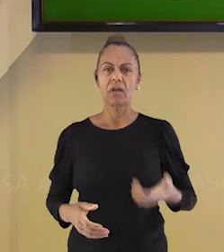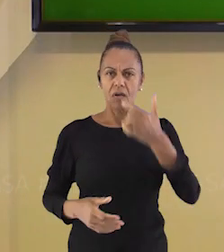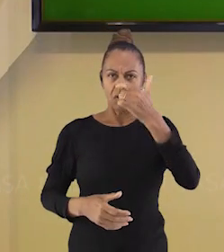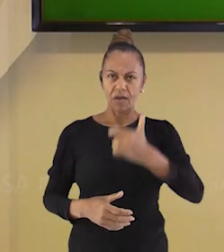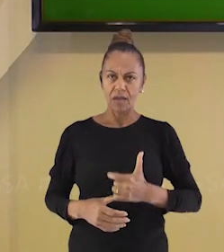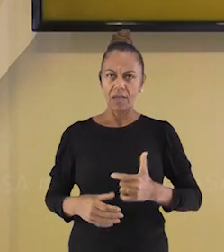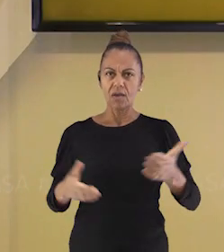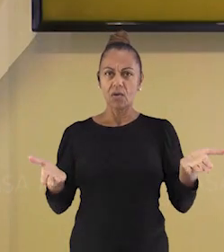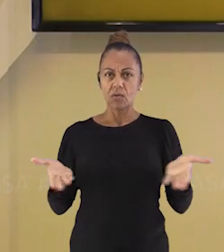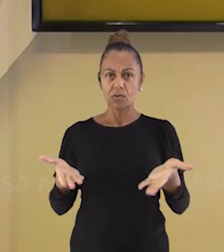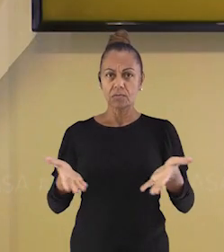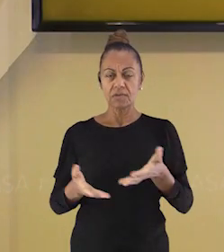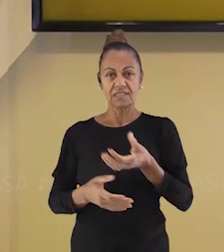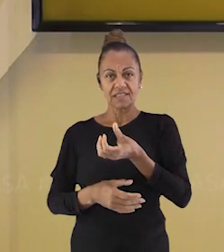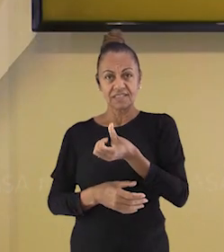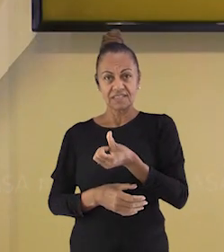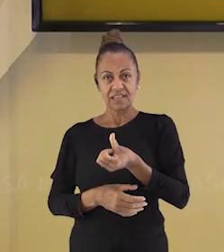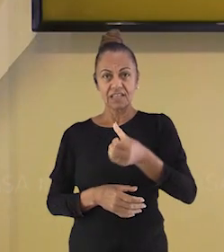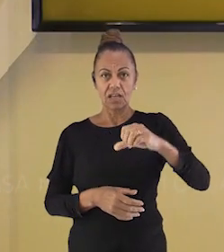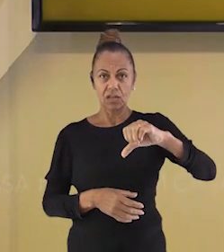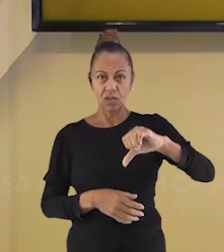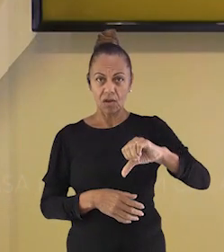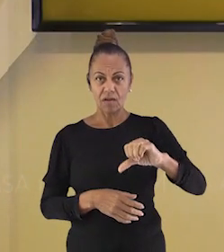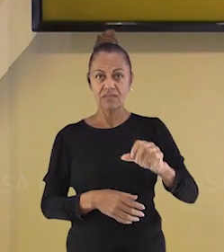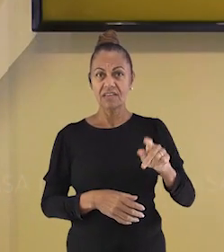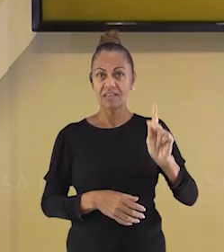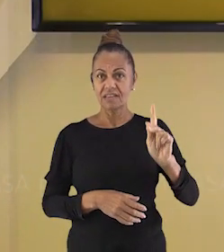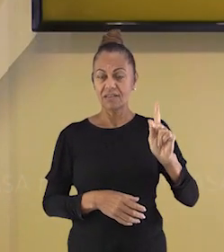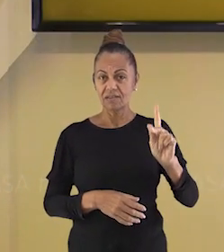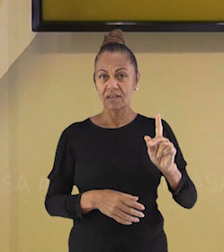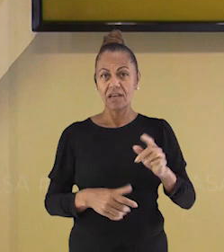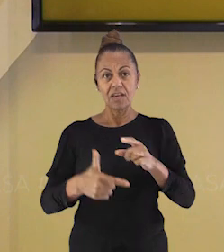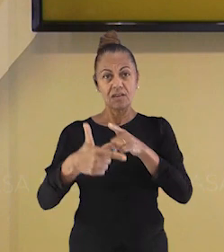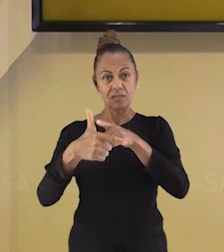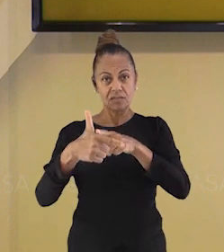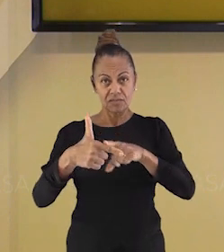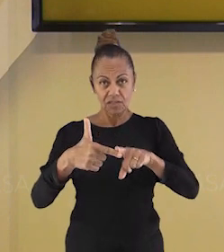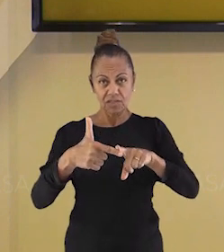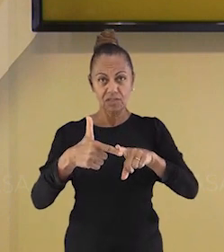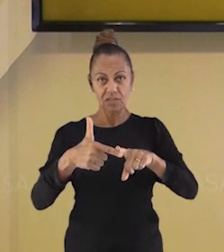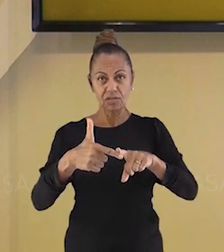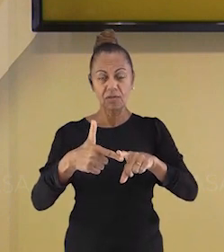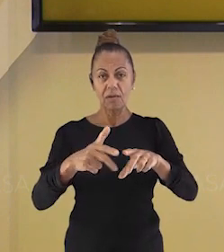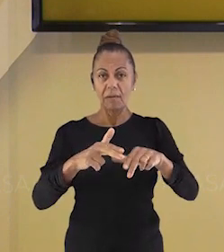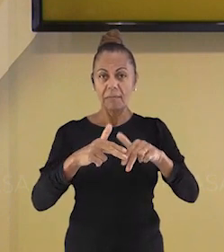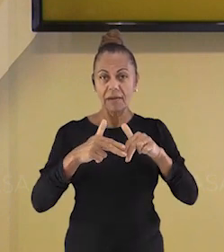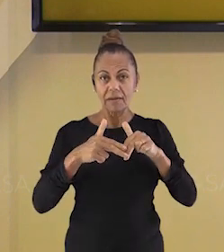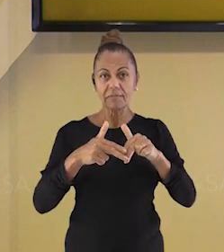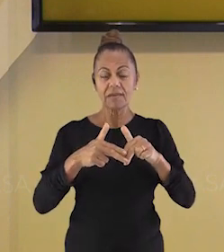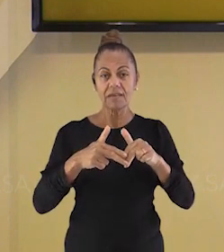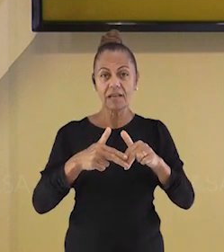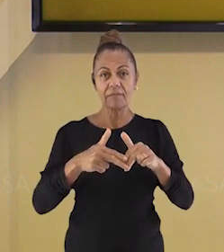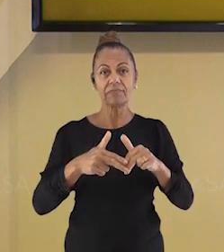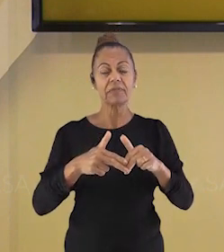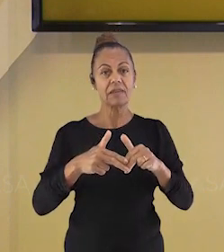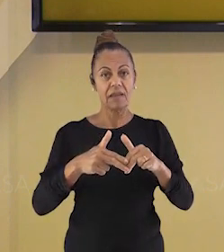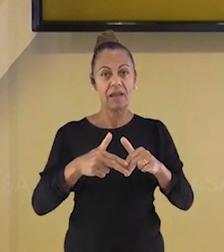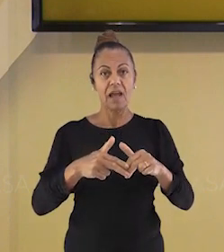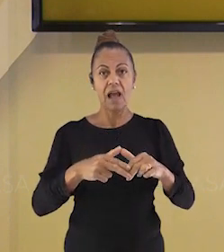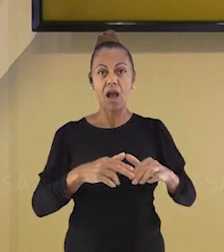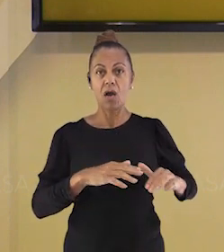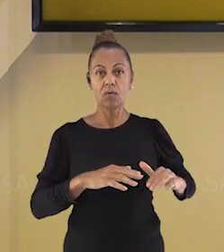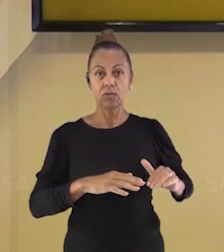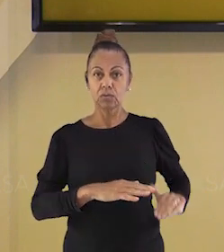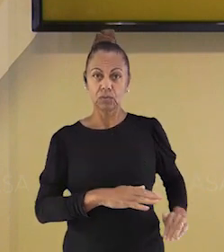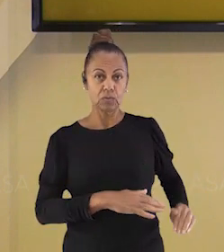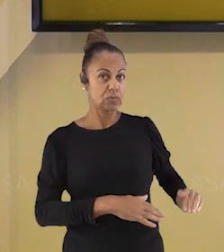Olhe meu exemplo. Hoje eu peso 69 quilos Dividindo esse valor pela minha altura